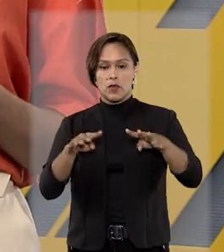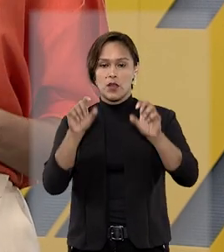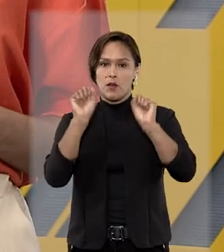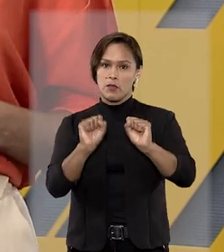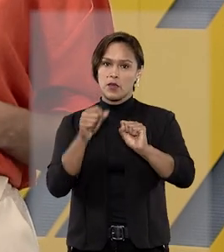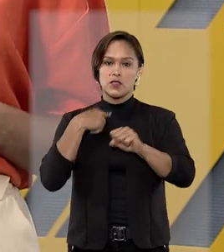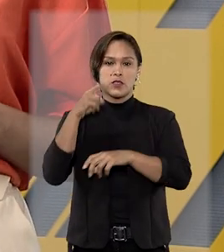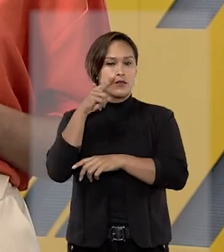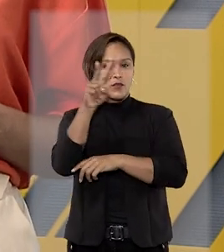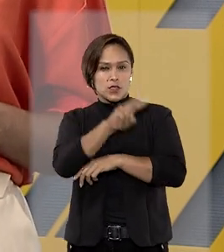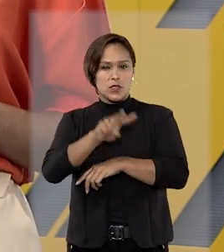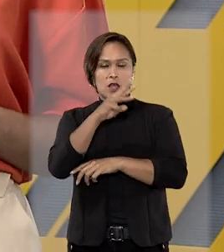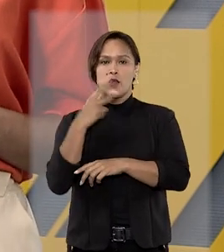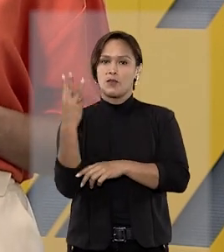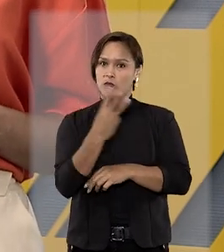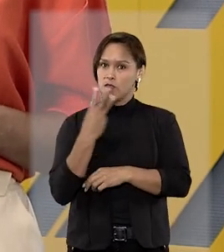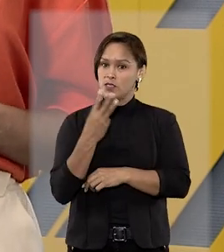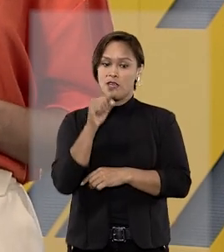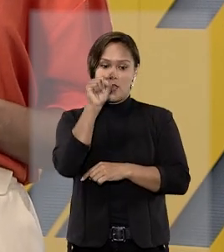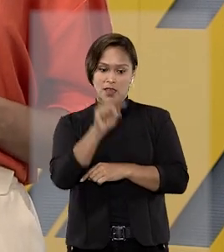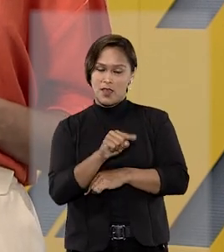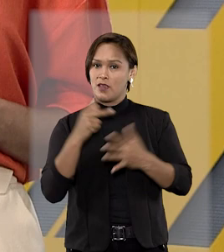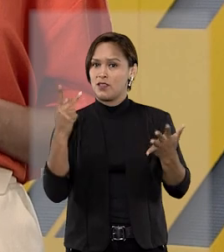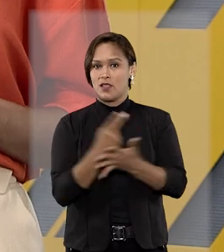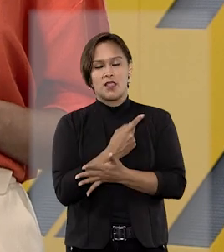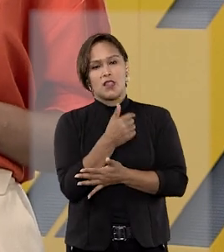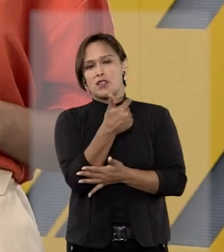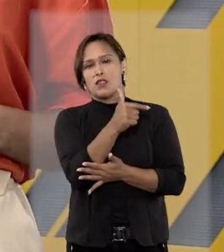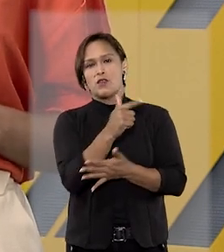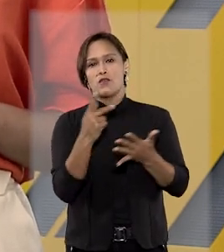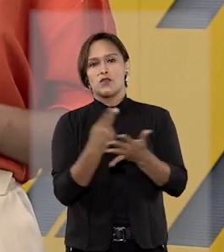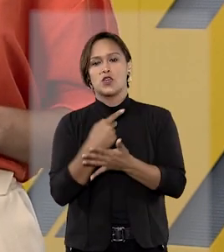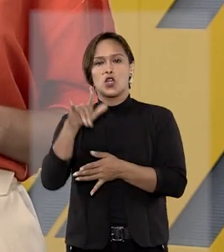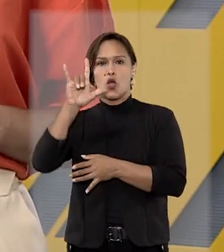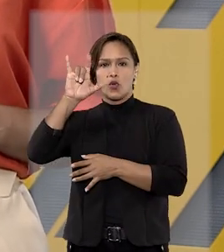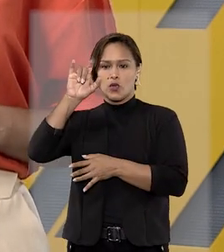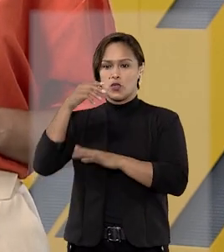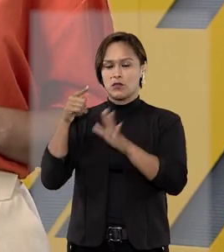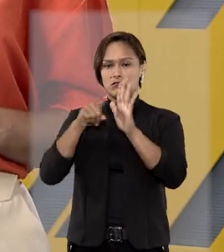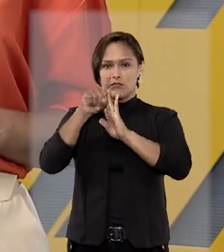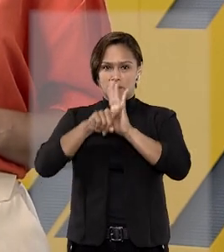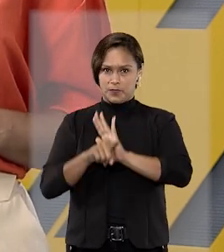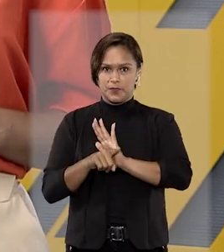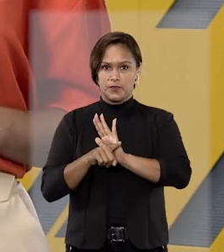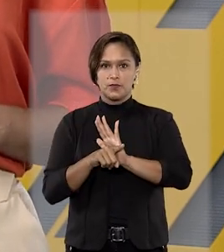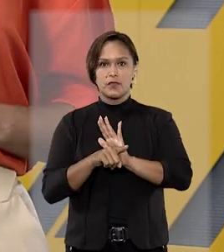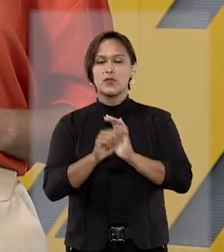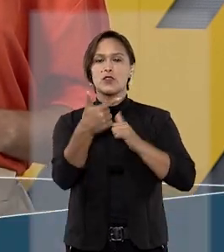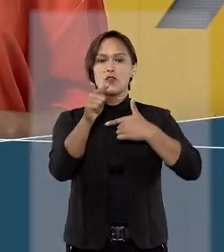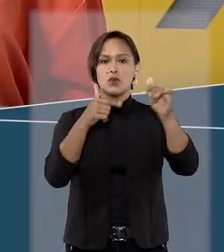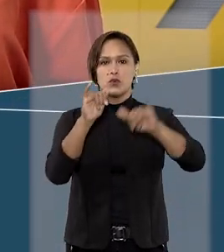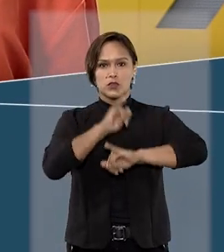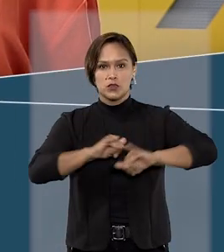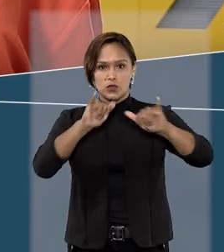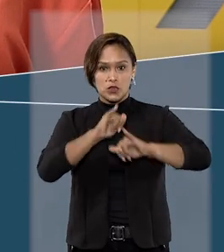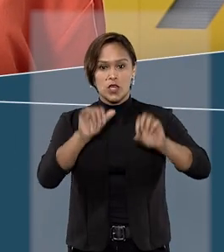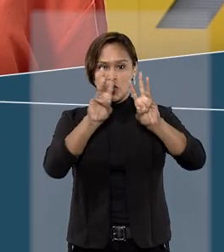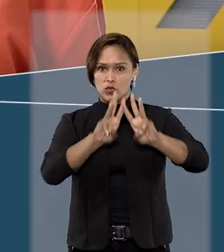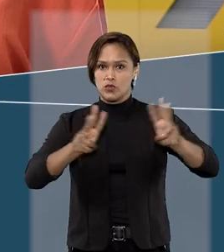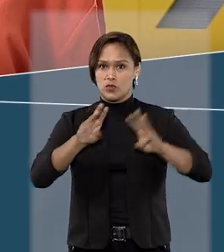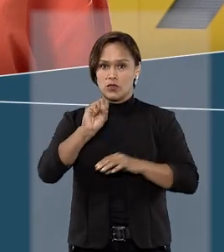publicação pode ser visualizada por terceiros. E esta não era a situação do conflito analisado. Você confere